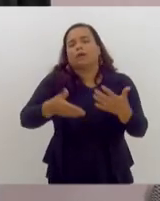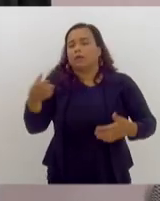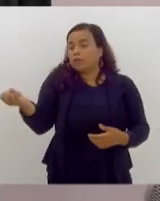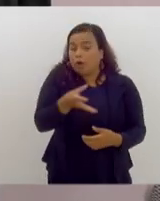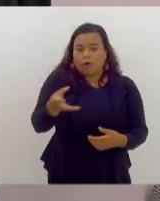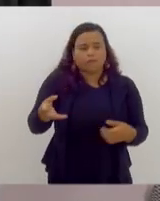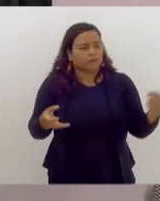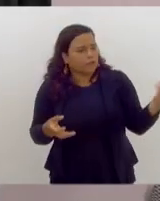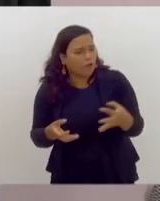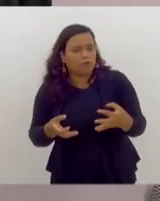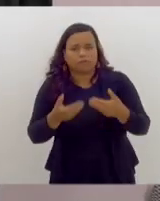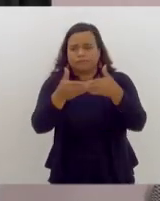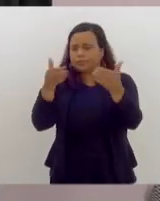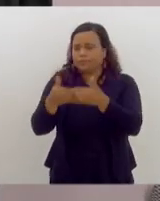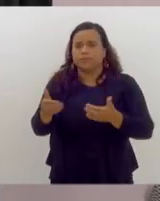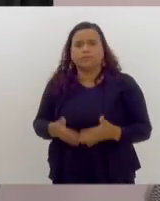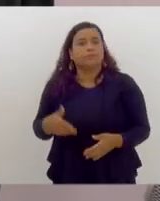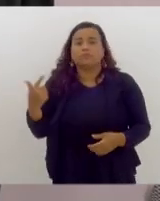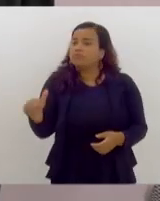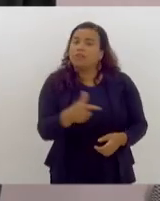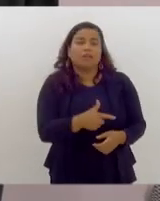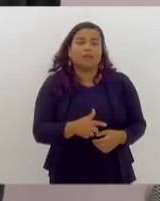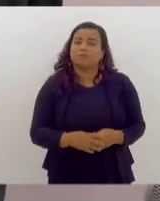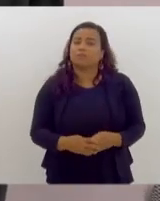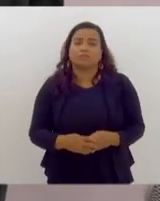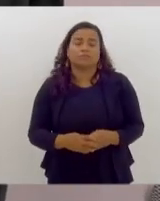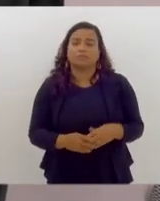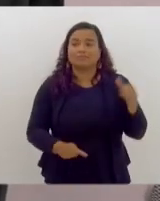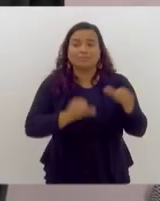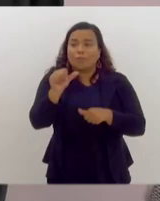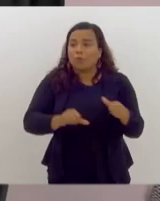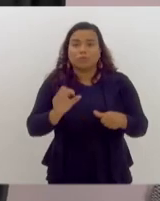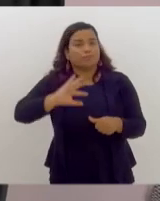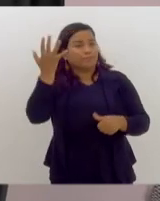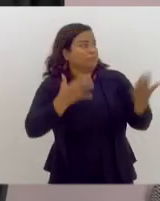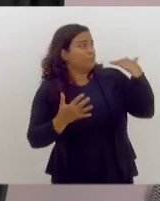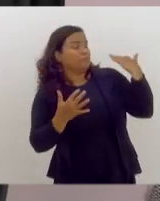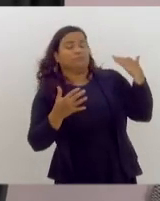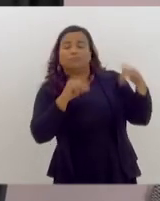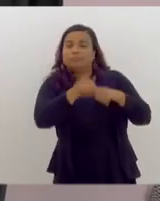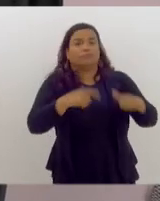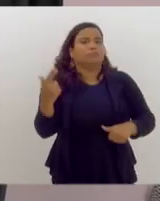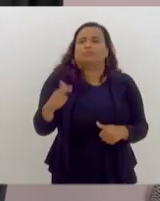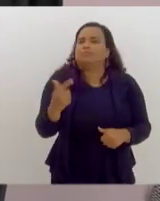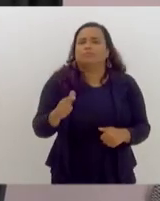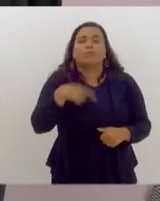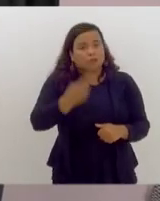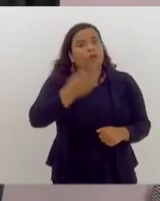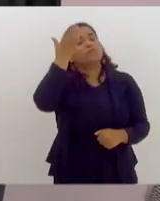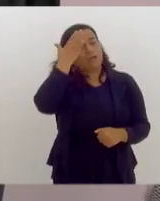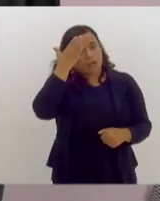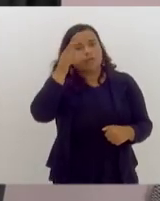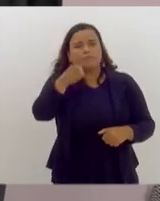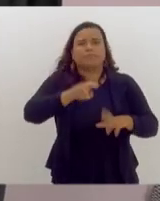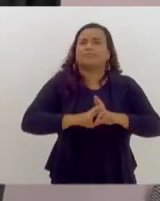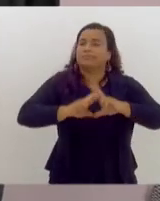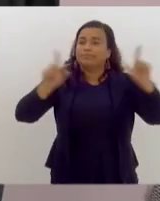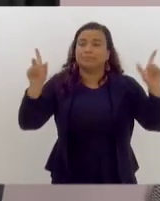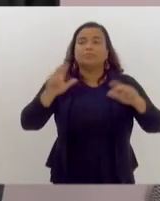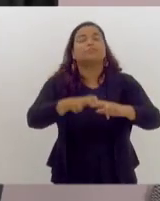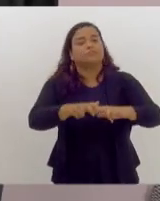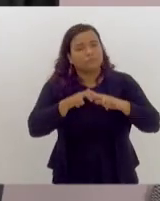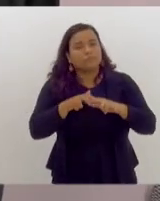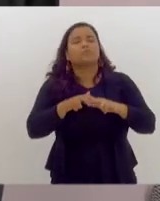revertendo o processo que se deu no período anterior. E a gente não tem dúvida que essa distorção é um dos aspectos